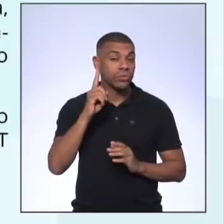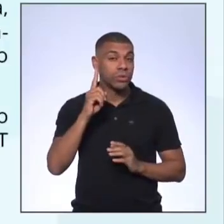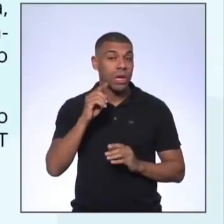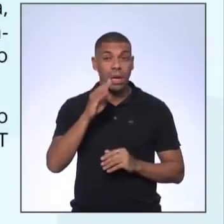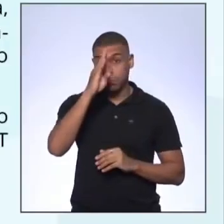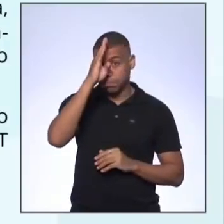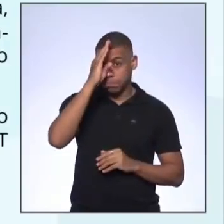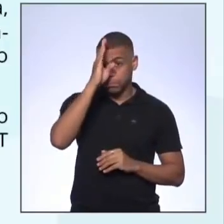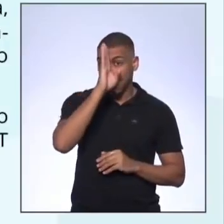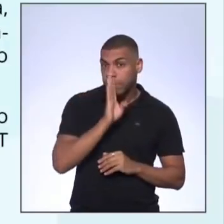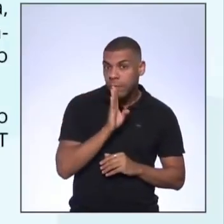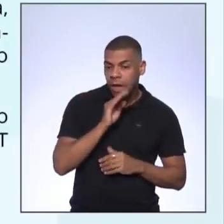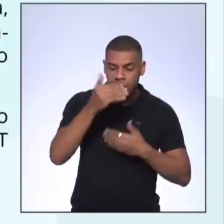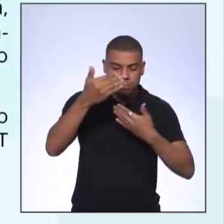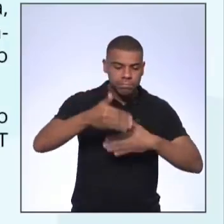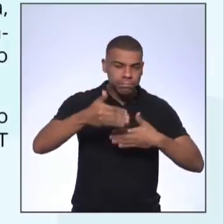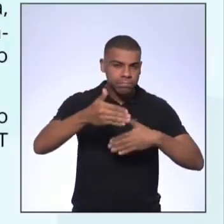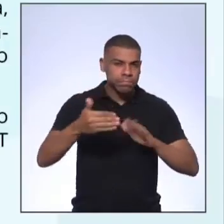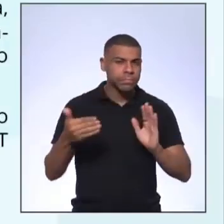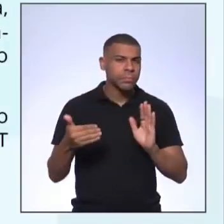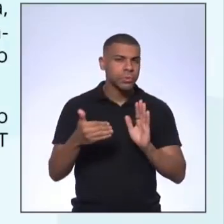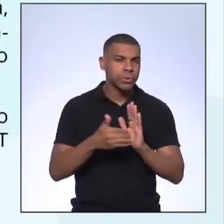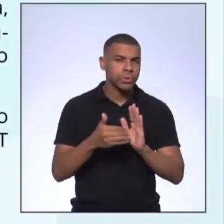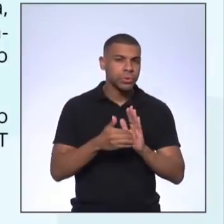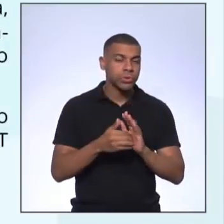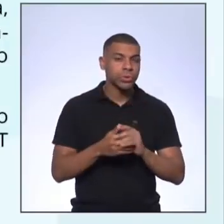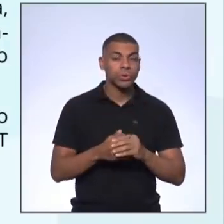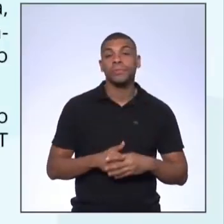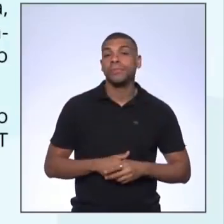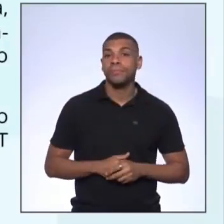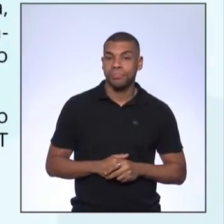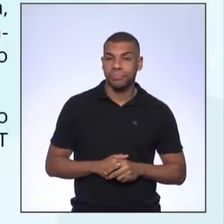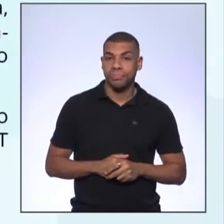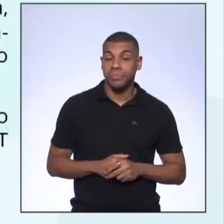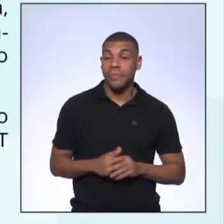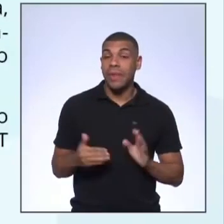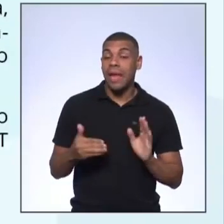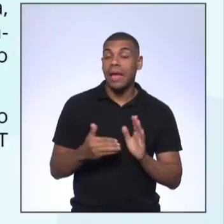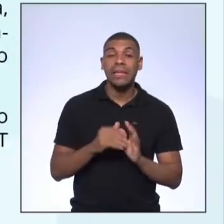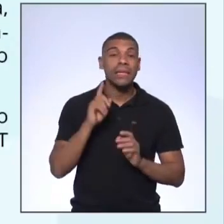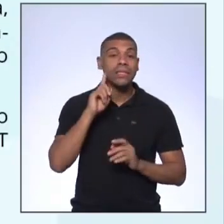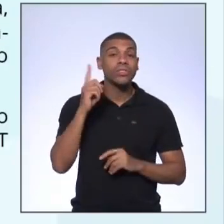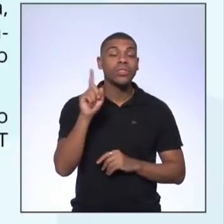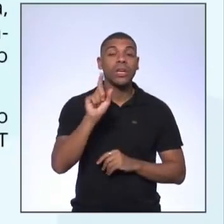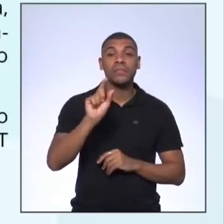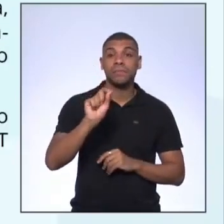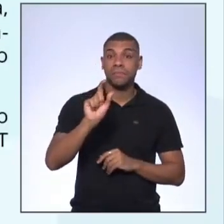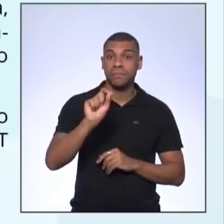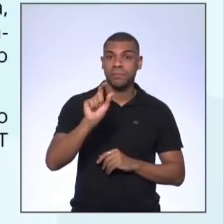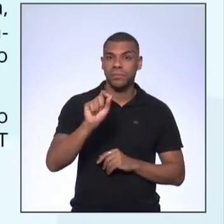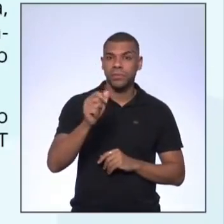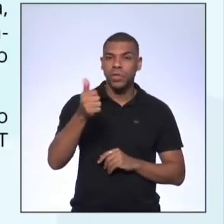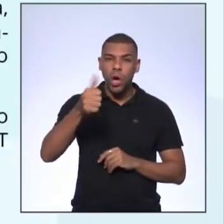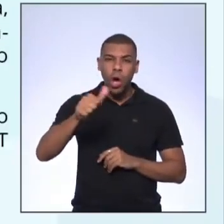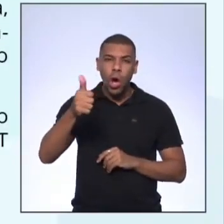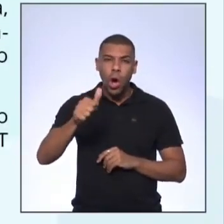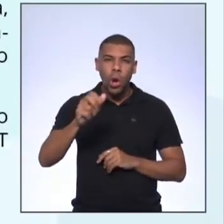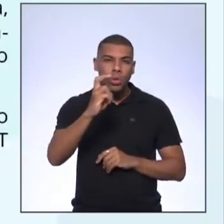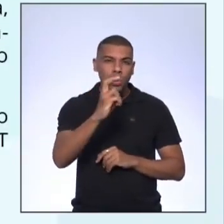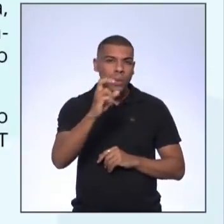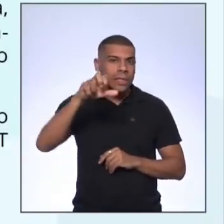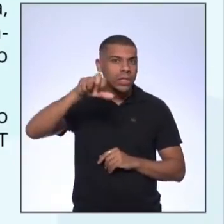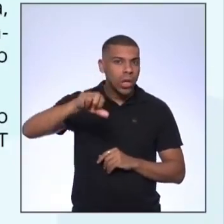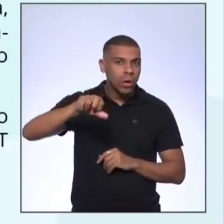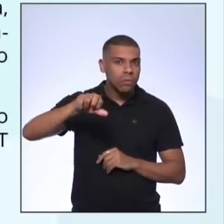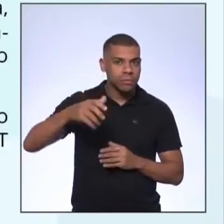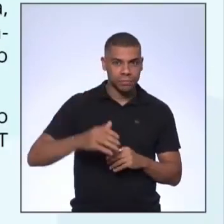isenção ou redução de taxa entre meio-dia do dia 15 de junho de 2020 até 23h59 do dia 10 de julho, conhecido